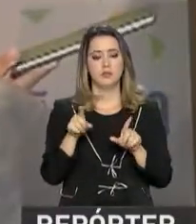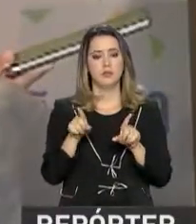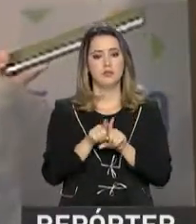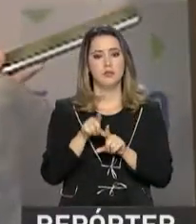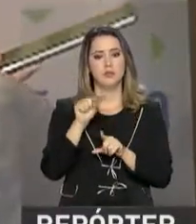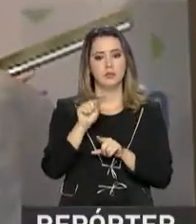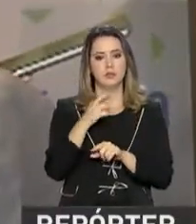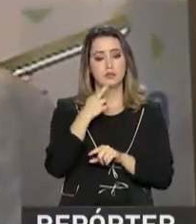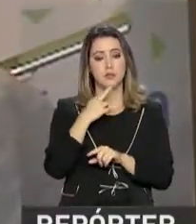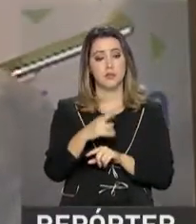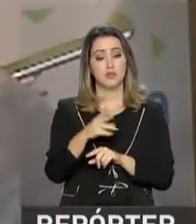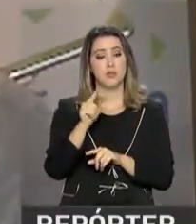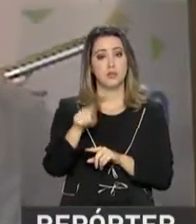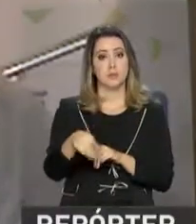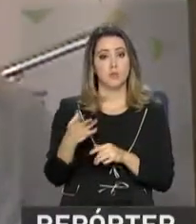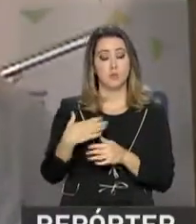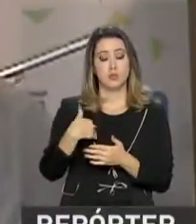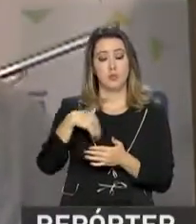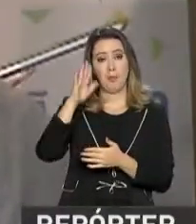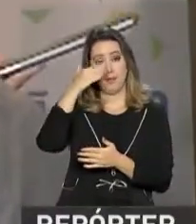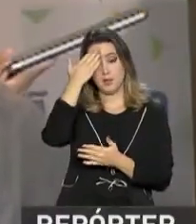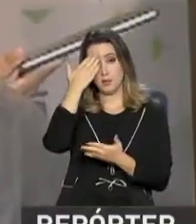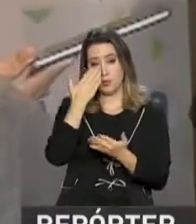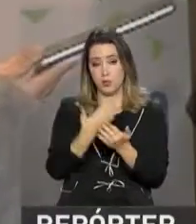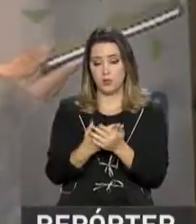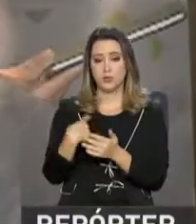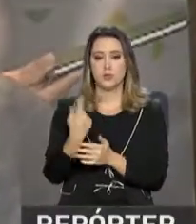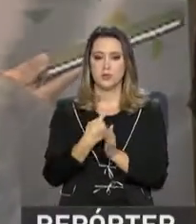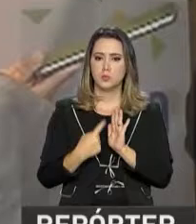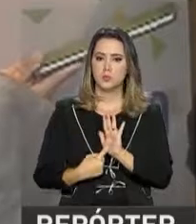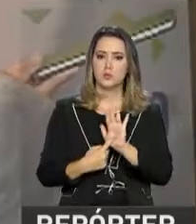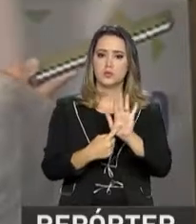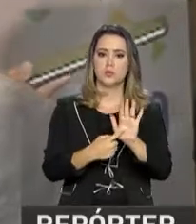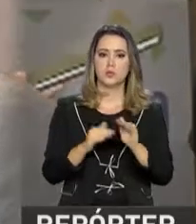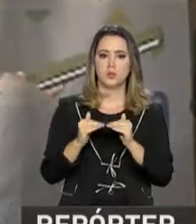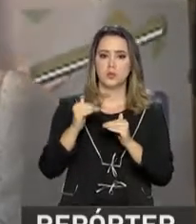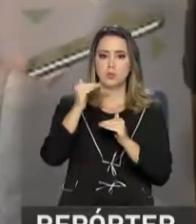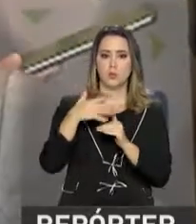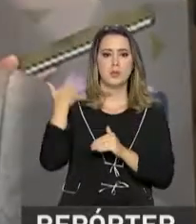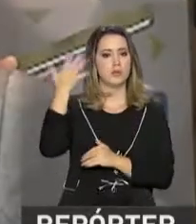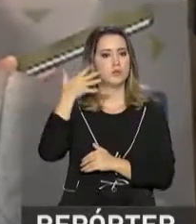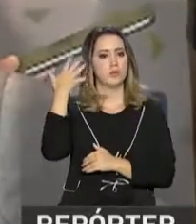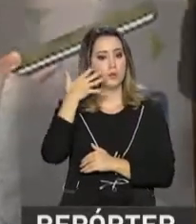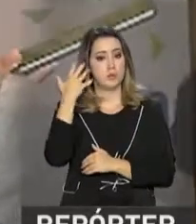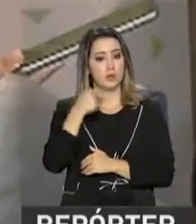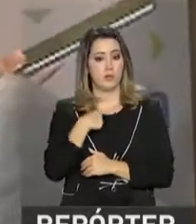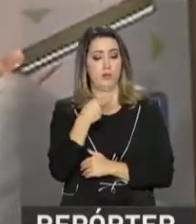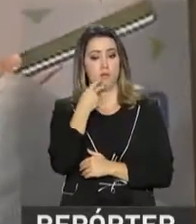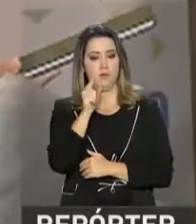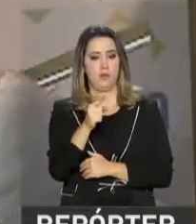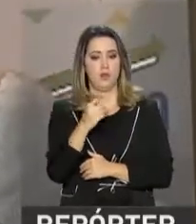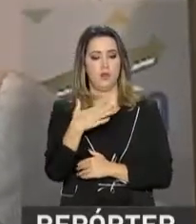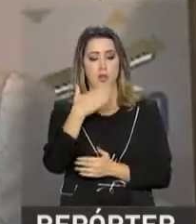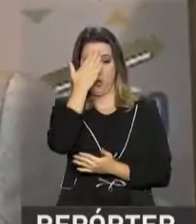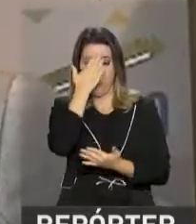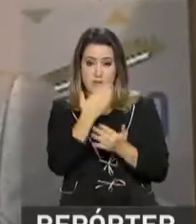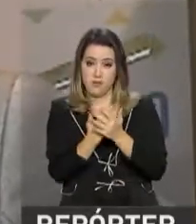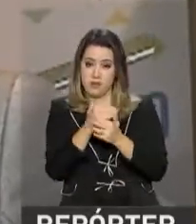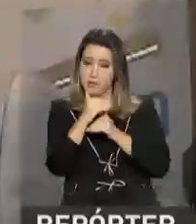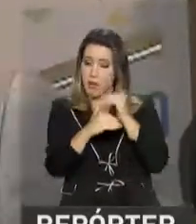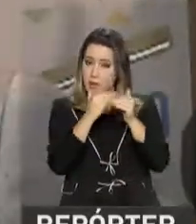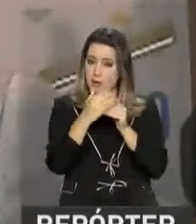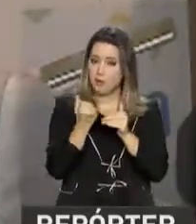e isso é o resultado do aumento da confiança, como eu mostrei na palestra, o aumento da confiança gerando um aumento